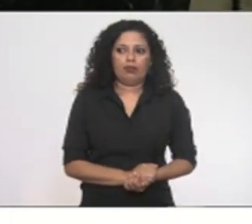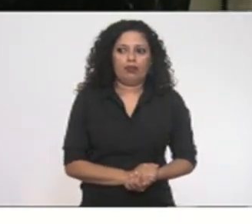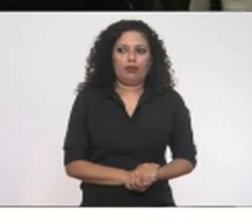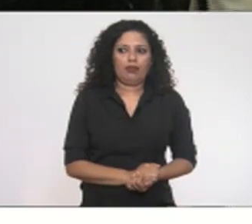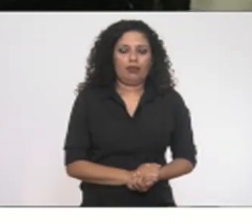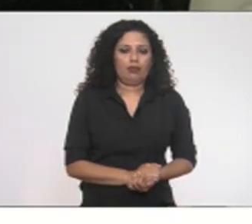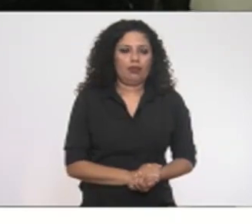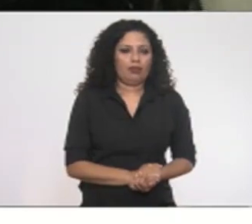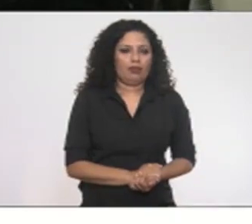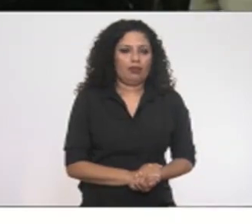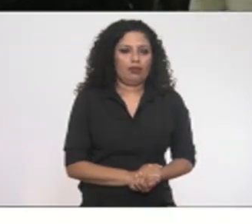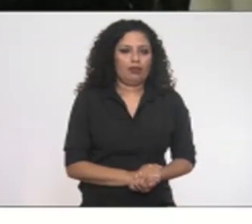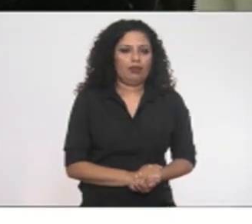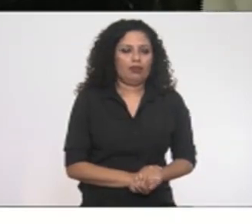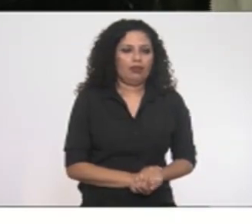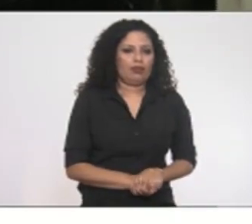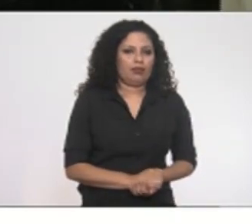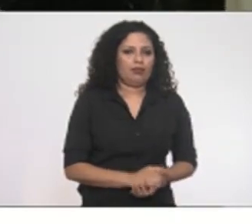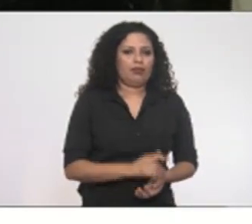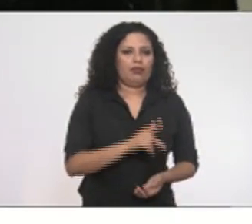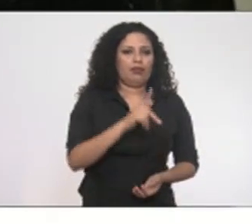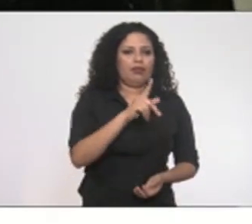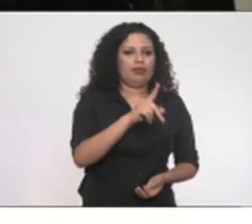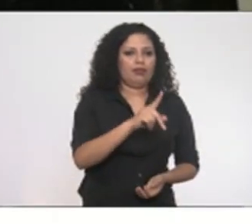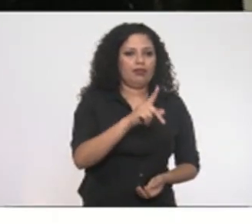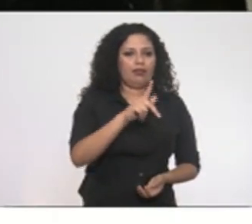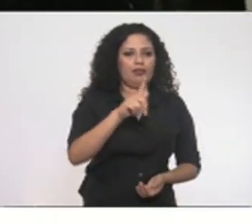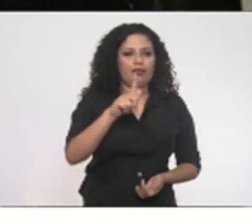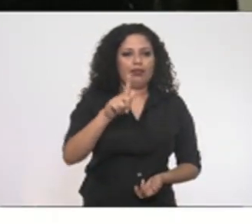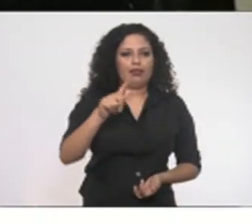existe hoje uma contratação feita lá para